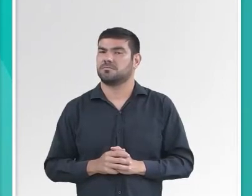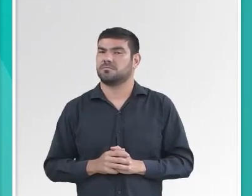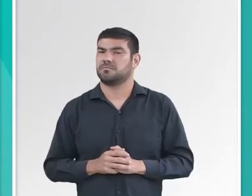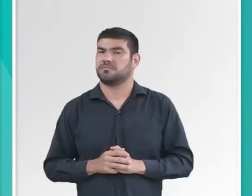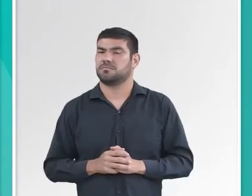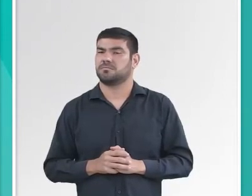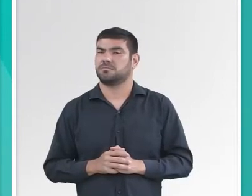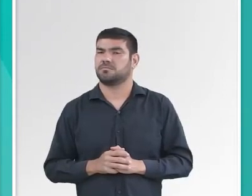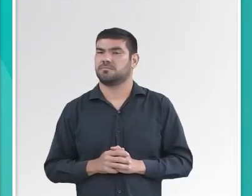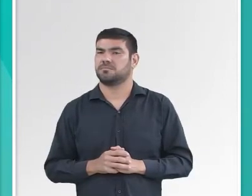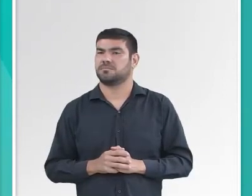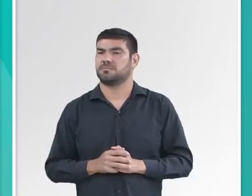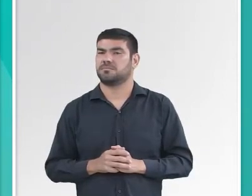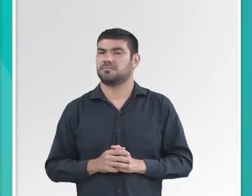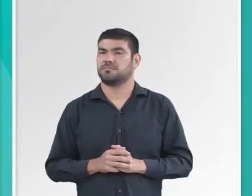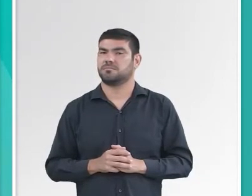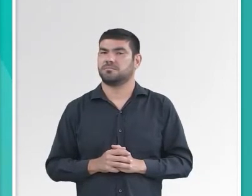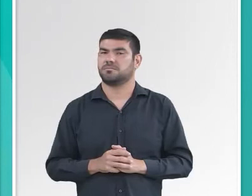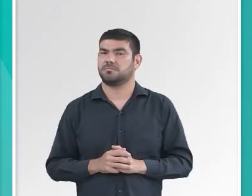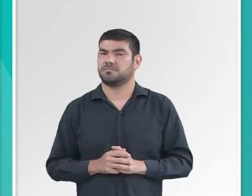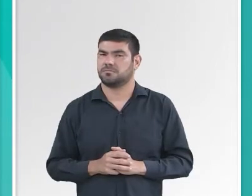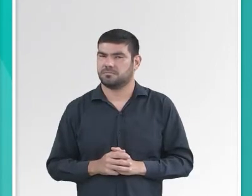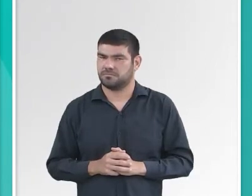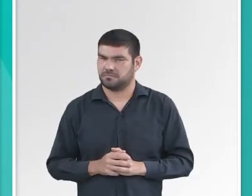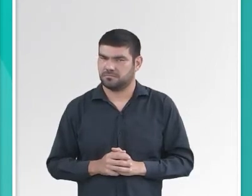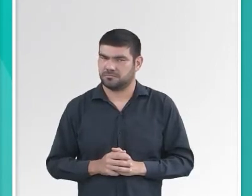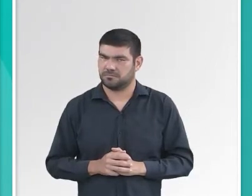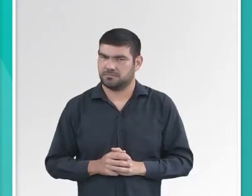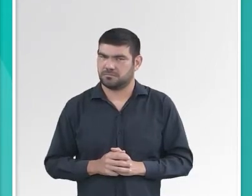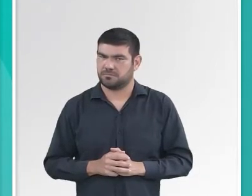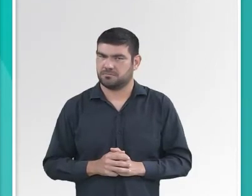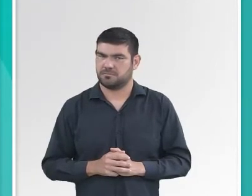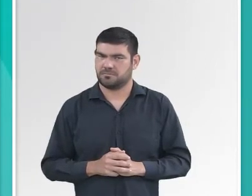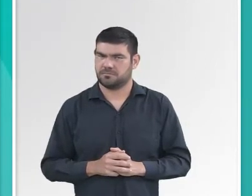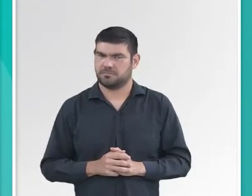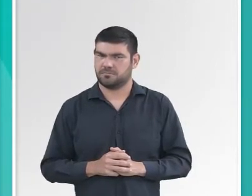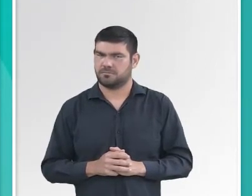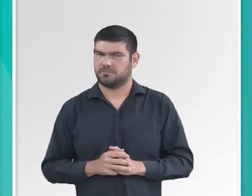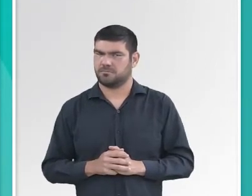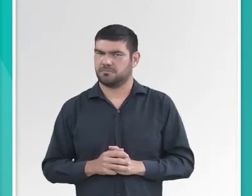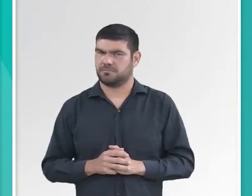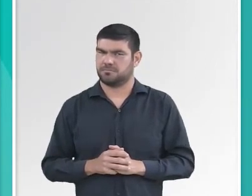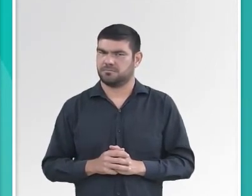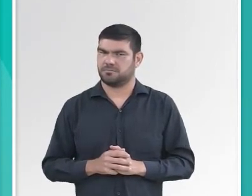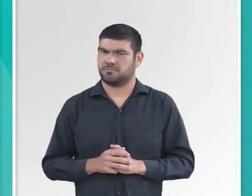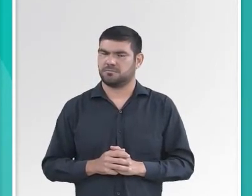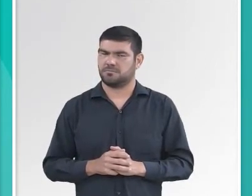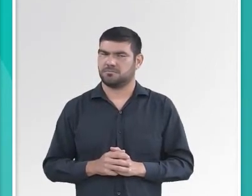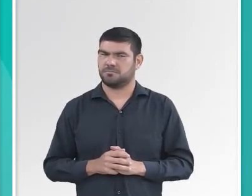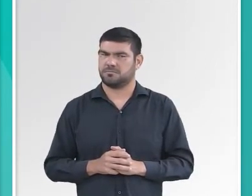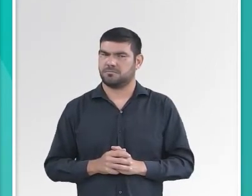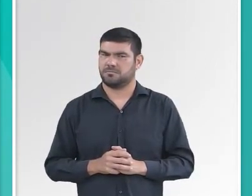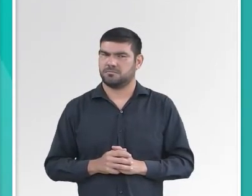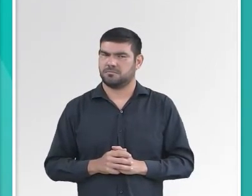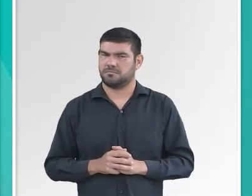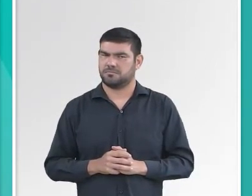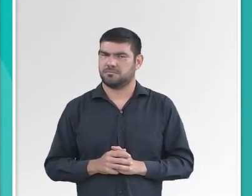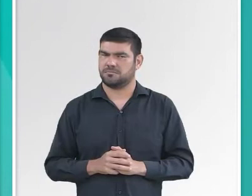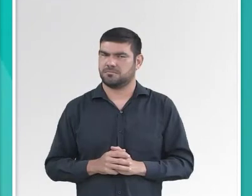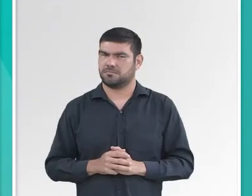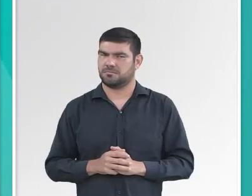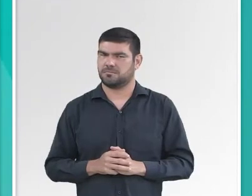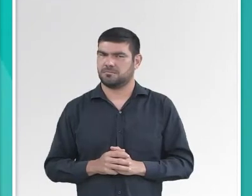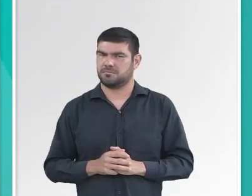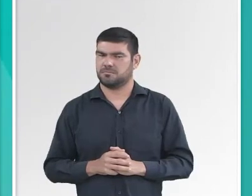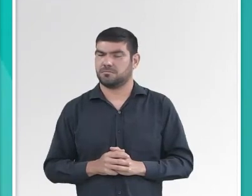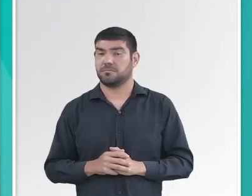Um quesito, começa a crítica negativa, que acaba manchando todo o colorido e beleza da cidade. Começou uma